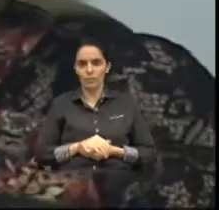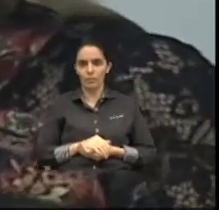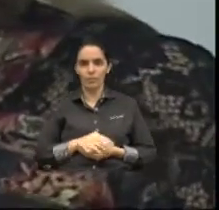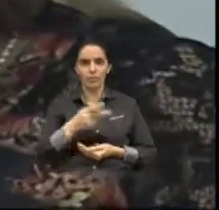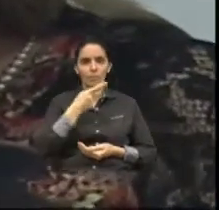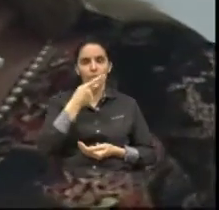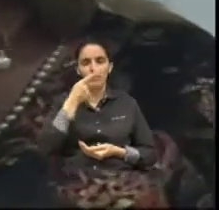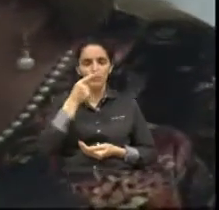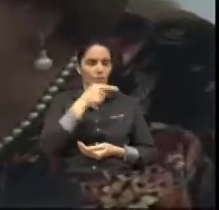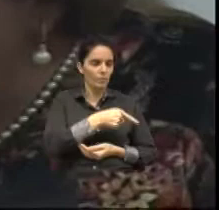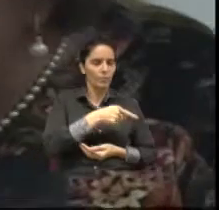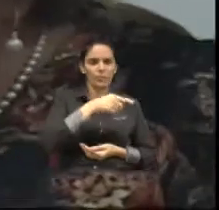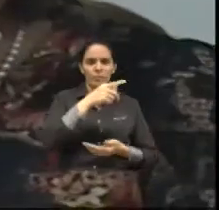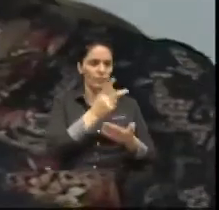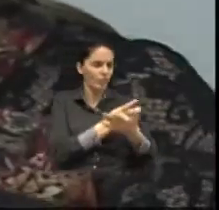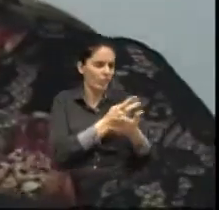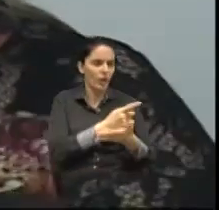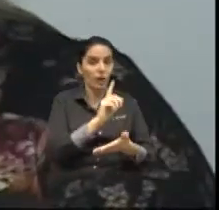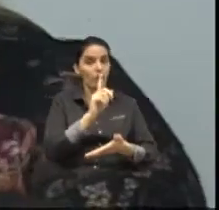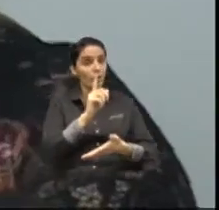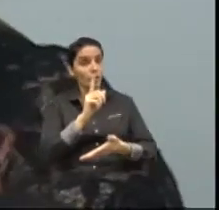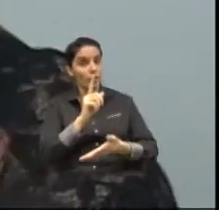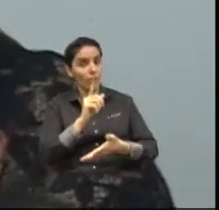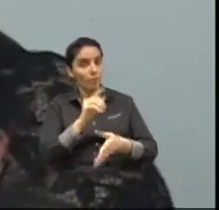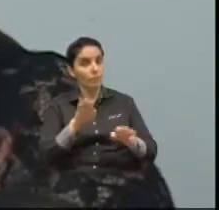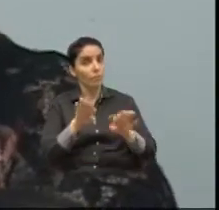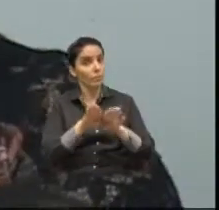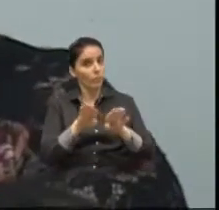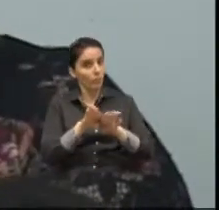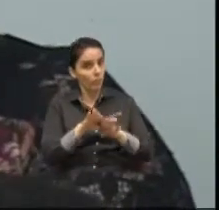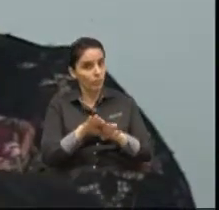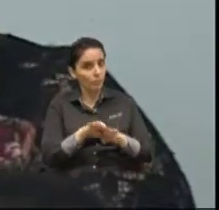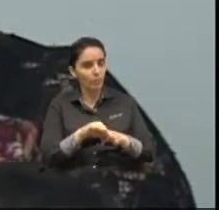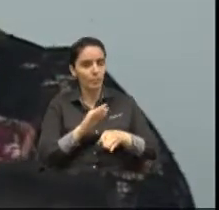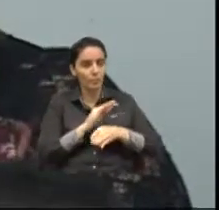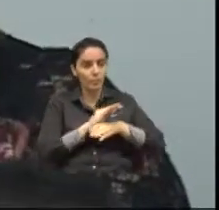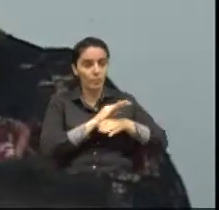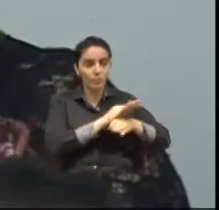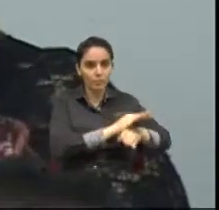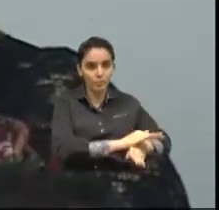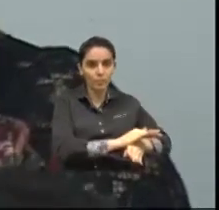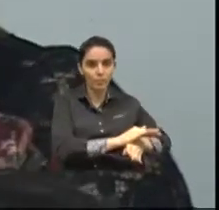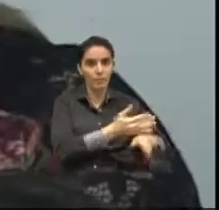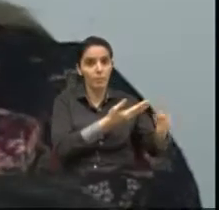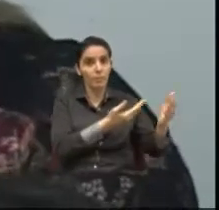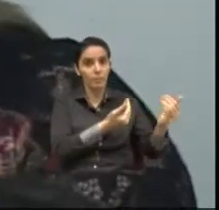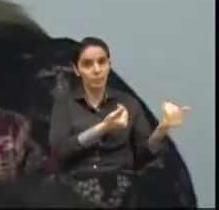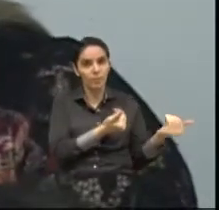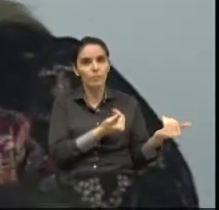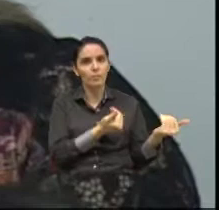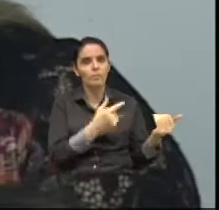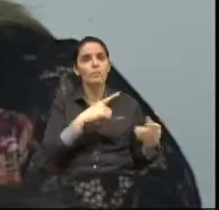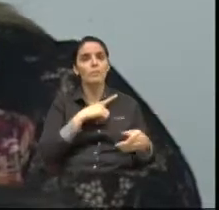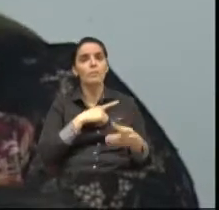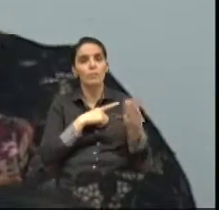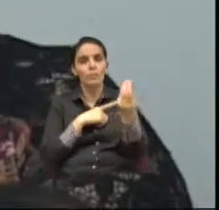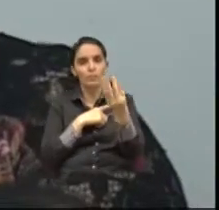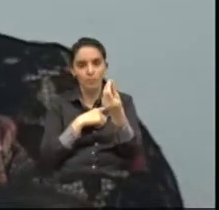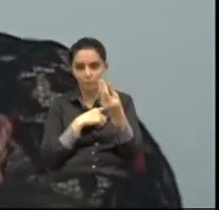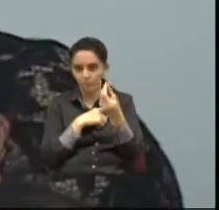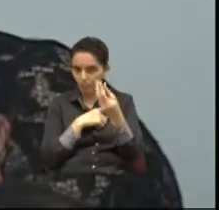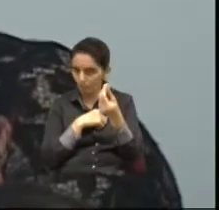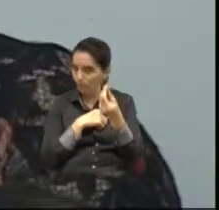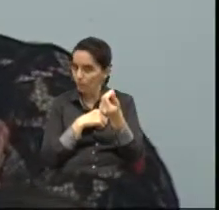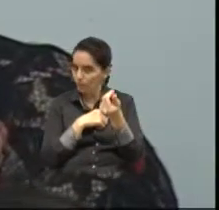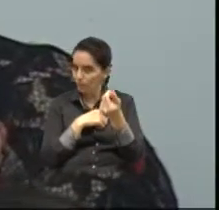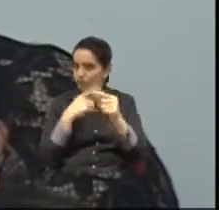erradas que eles fazem, mas também dando condições para que eles tenham qualidade também. Porque quando nós